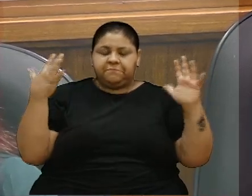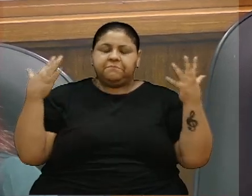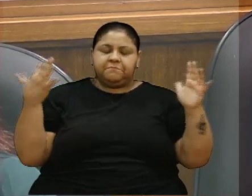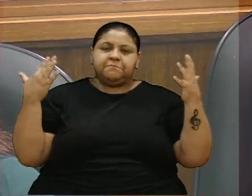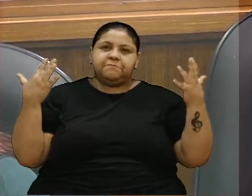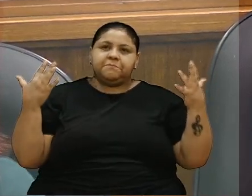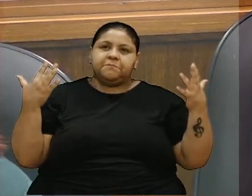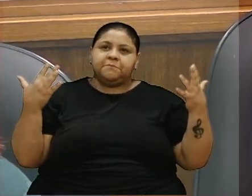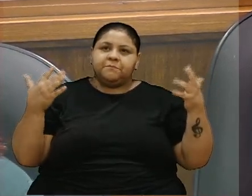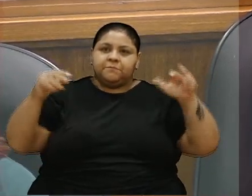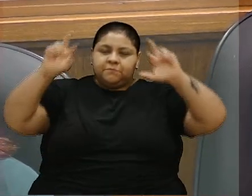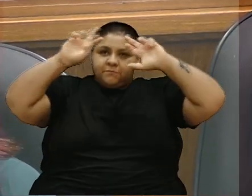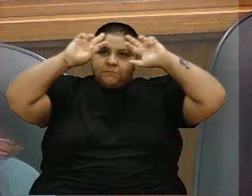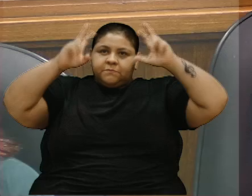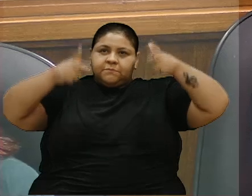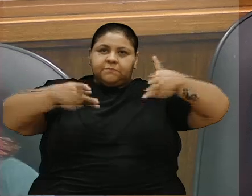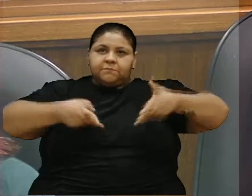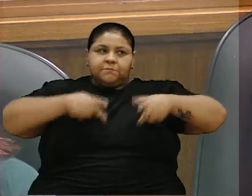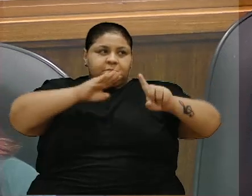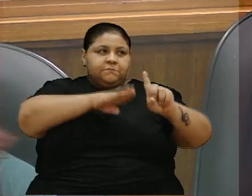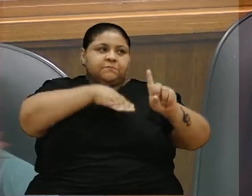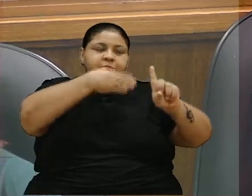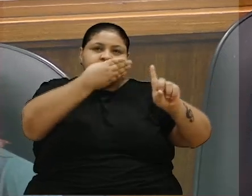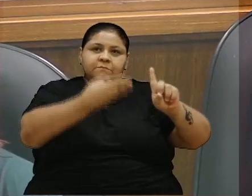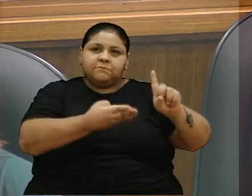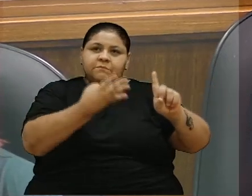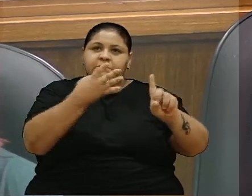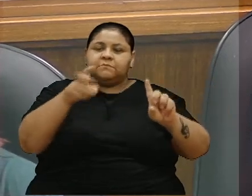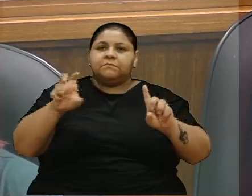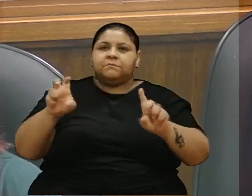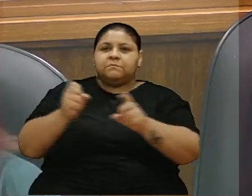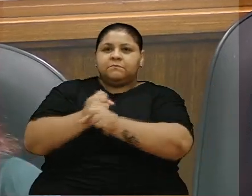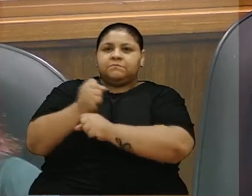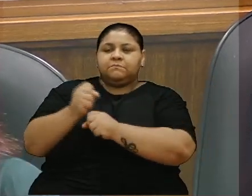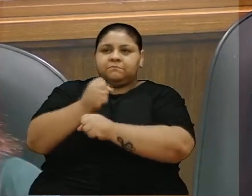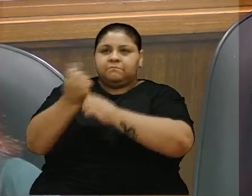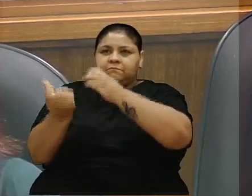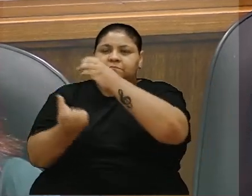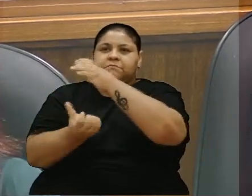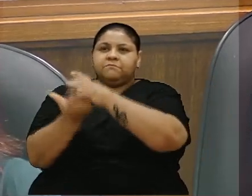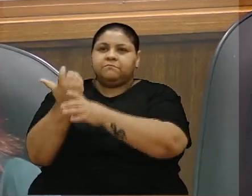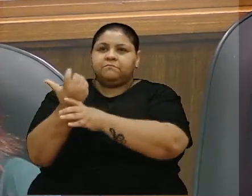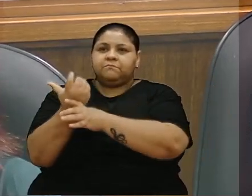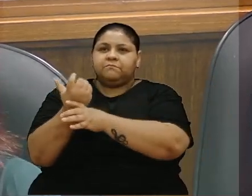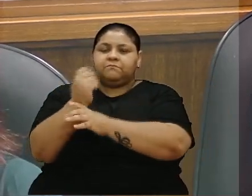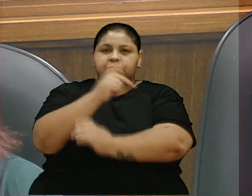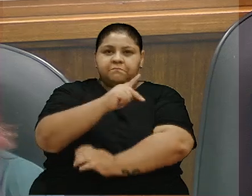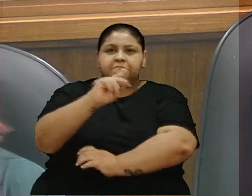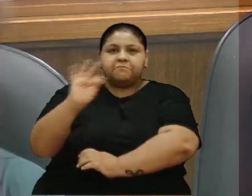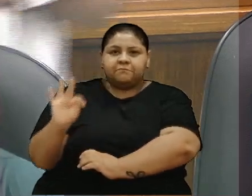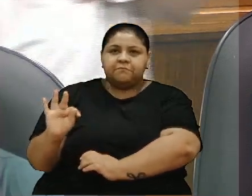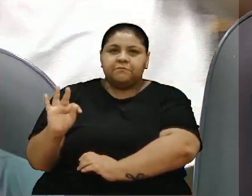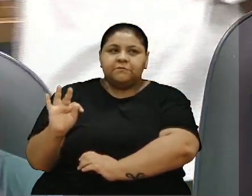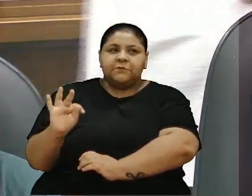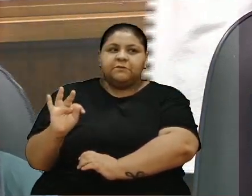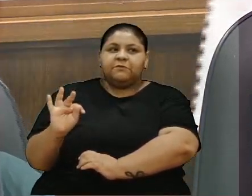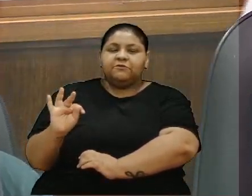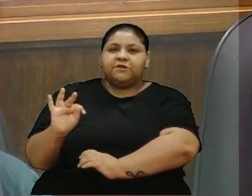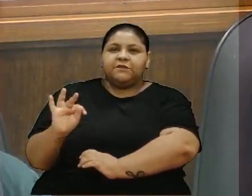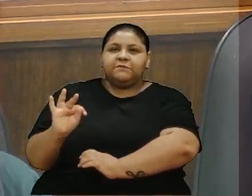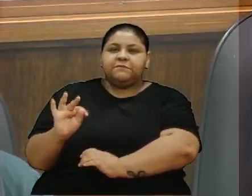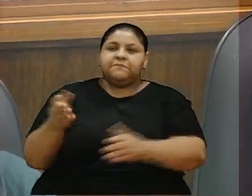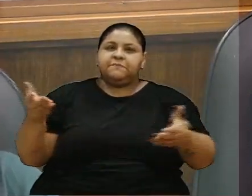congratulação o reconhecimento e a homenagem aos 45 anos de fundação do Partido dos Trabalhadores. Desde